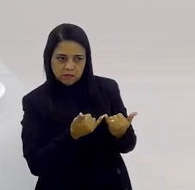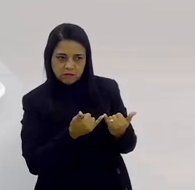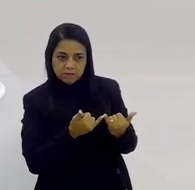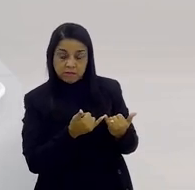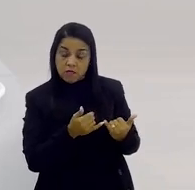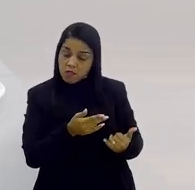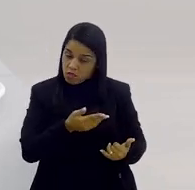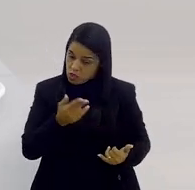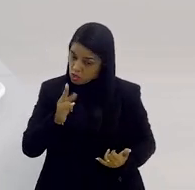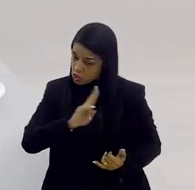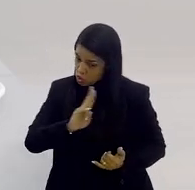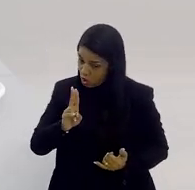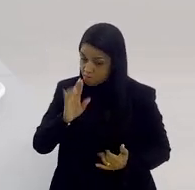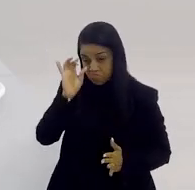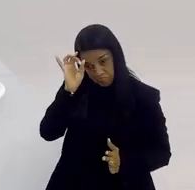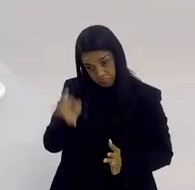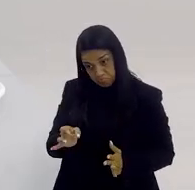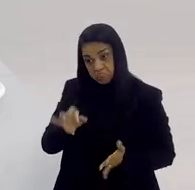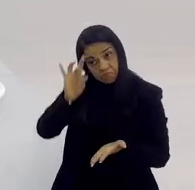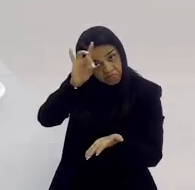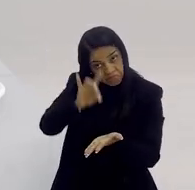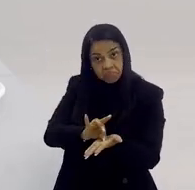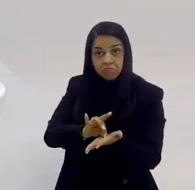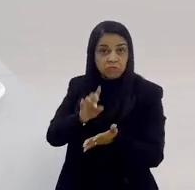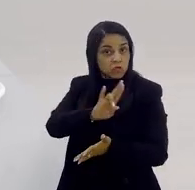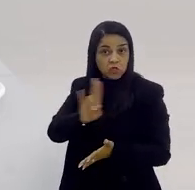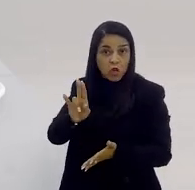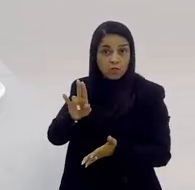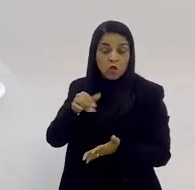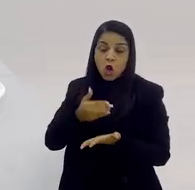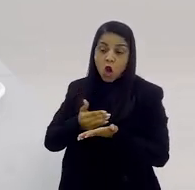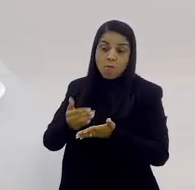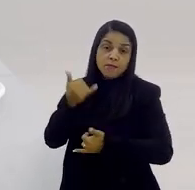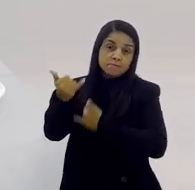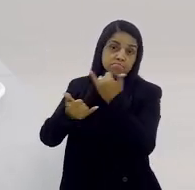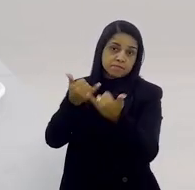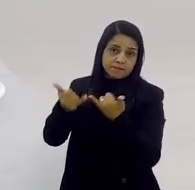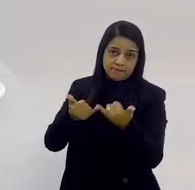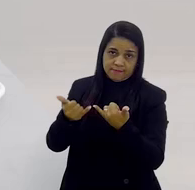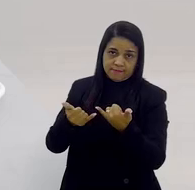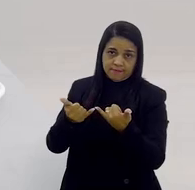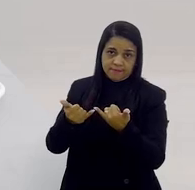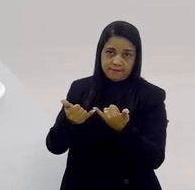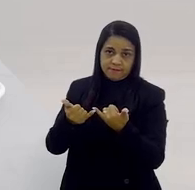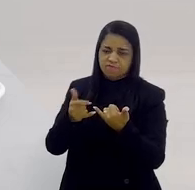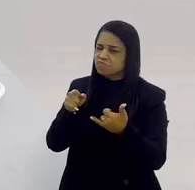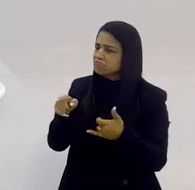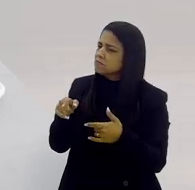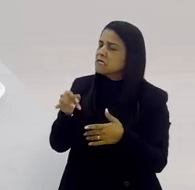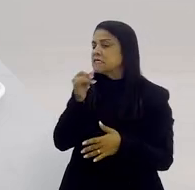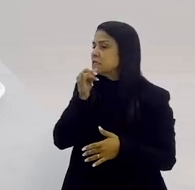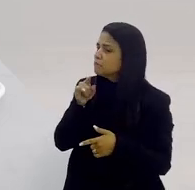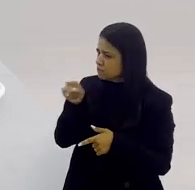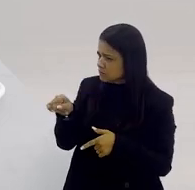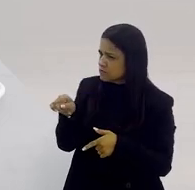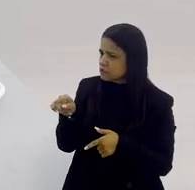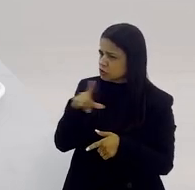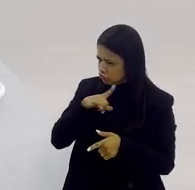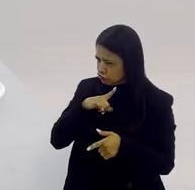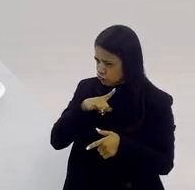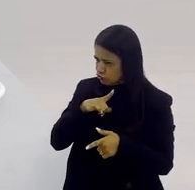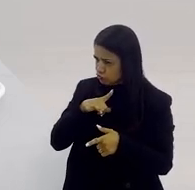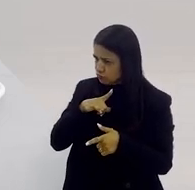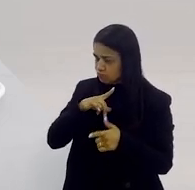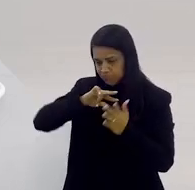se ver esse nome vai ser esse nome porque a gente já começa com uma brincadeira mas por exemplo vocês tinham a intenção de falar